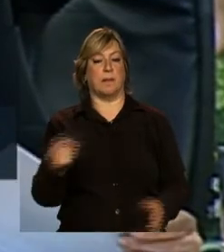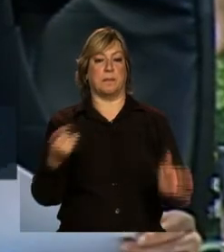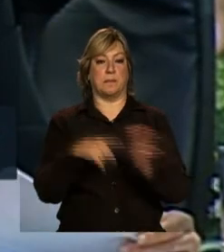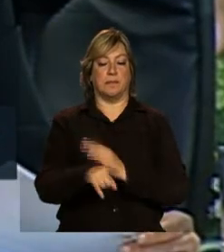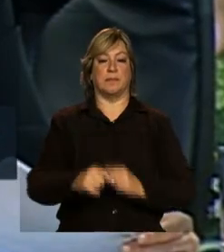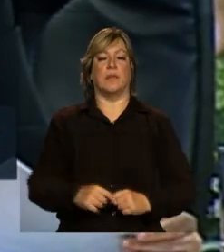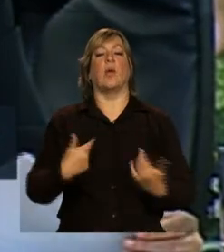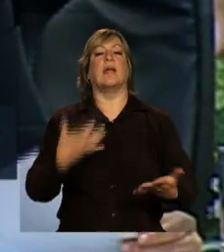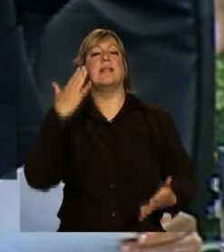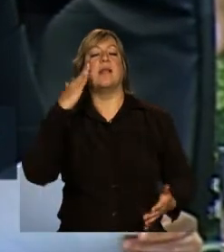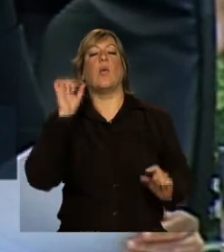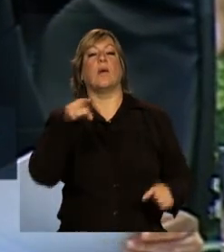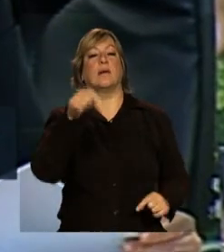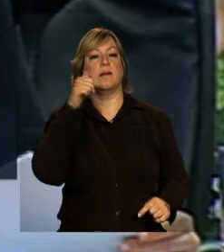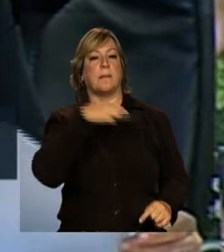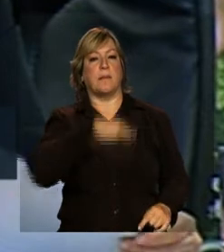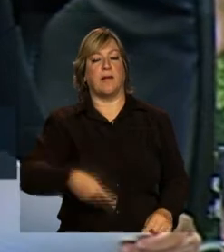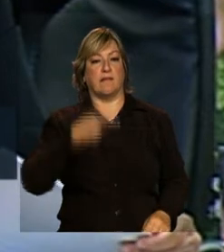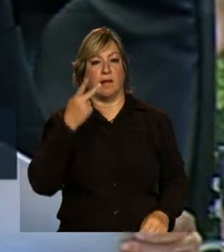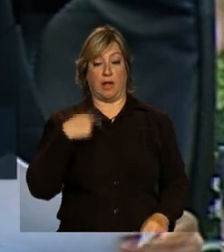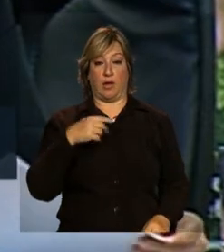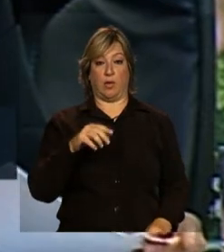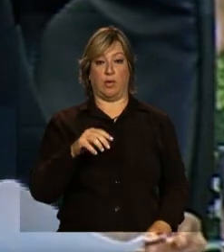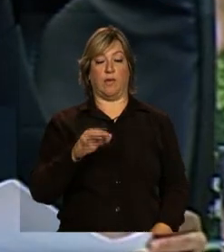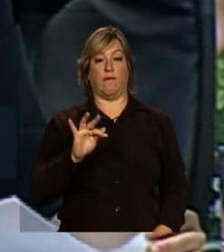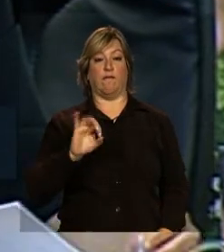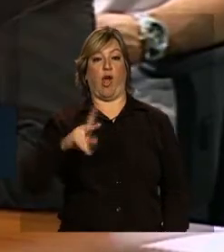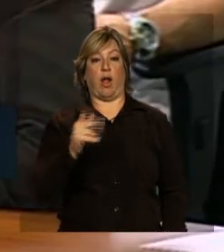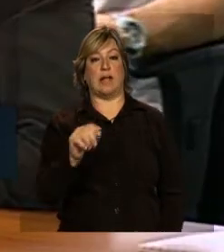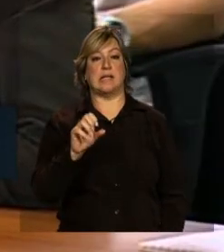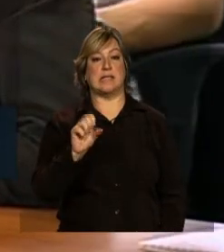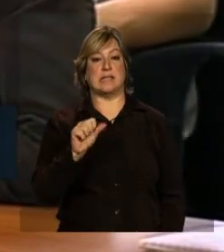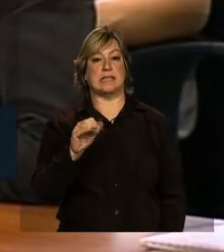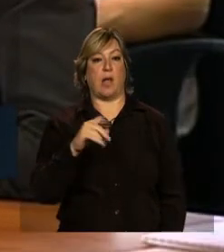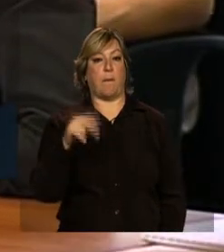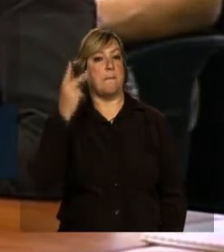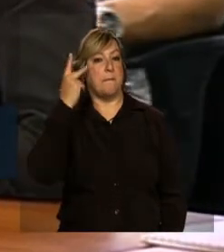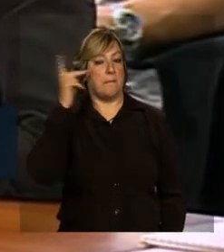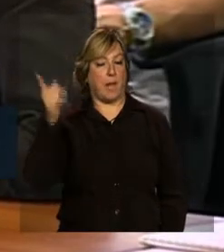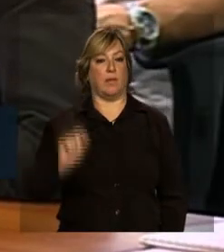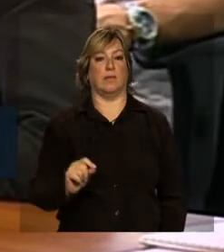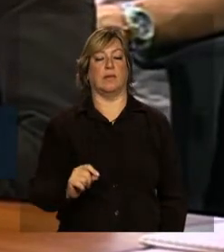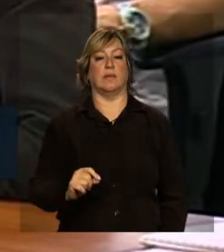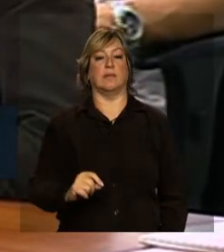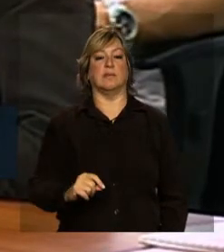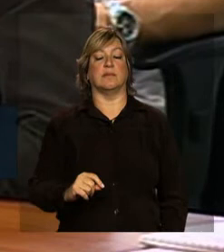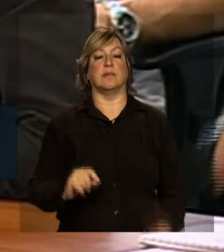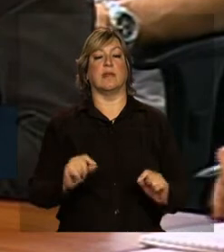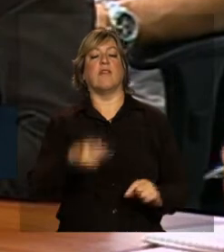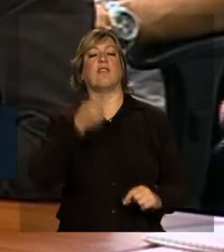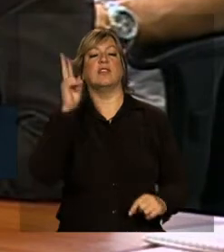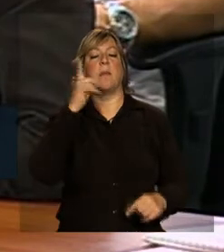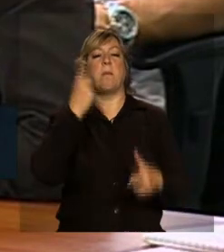senhora falou... Joana, da Folha de São Paulo. A senhora falou que tinha um problema com o período